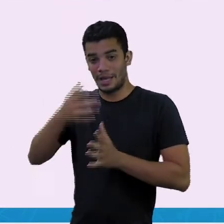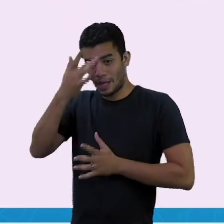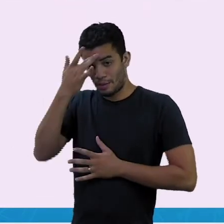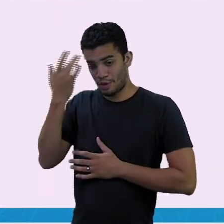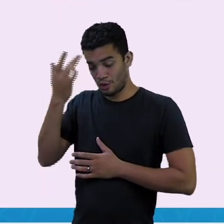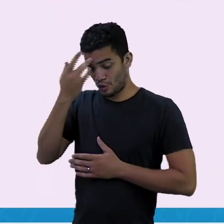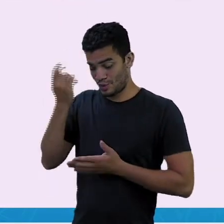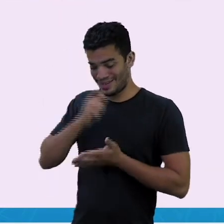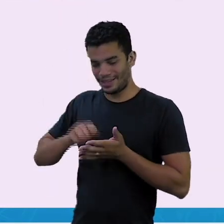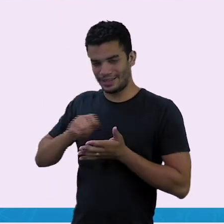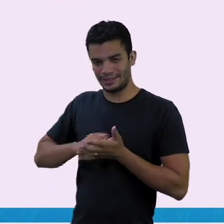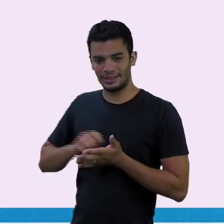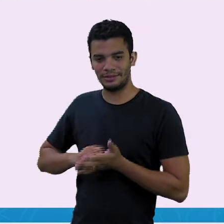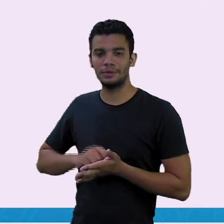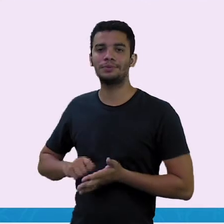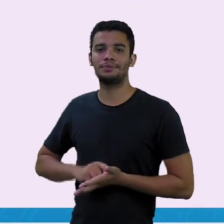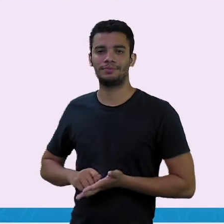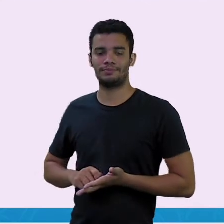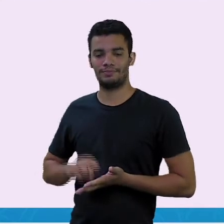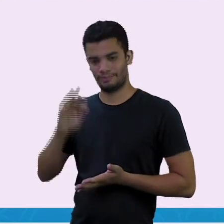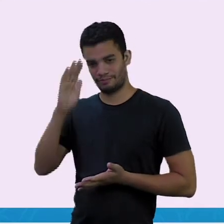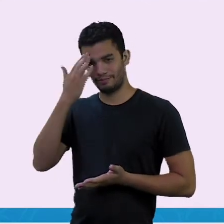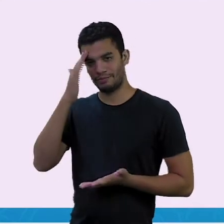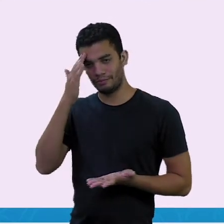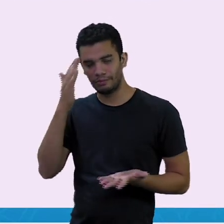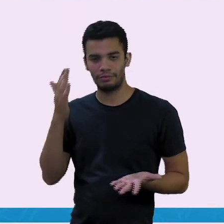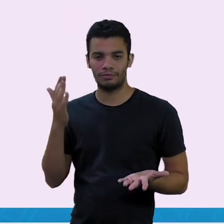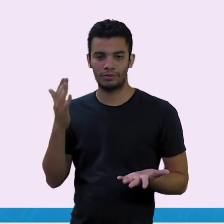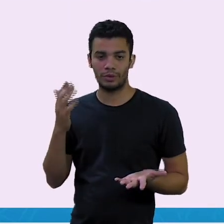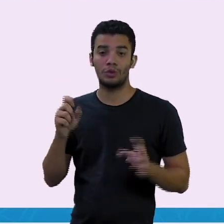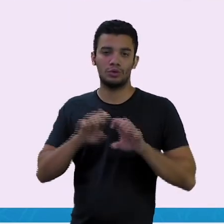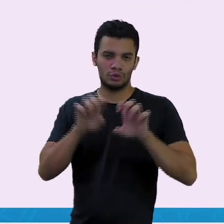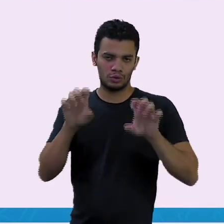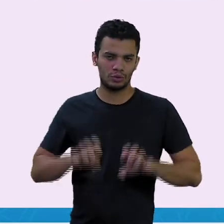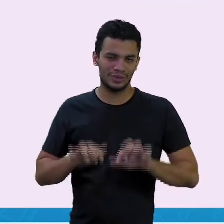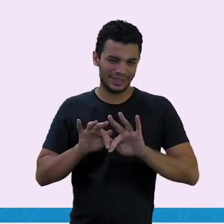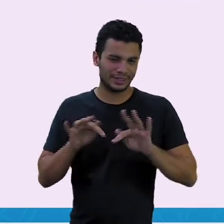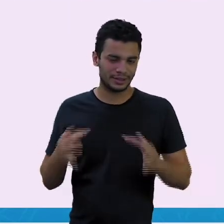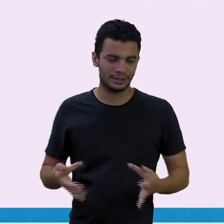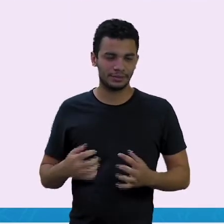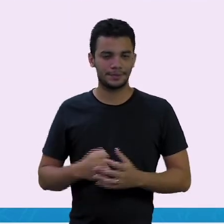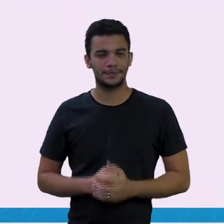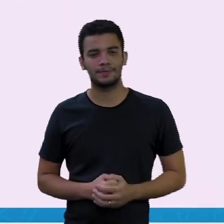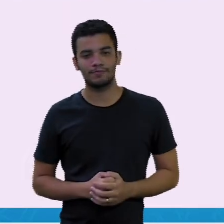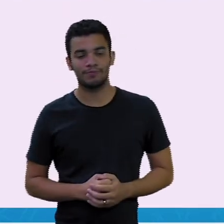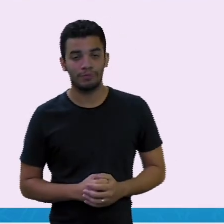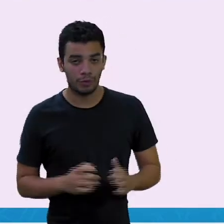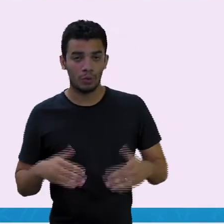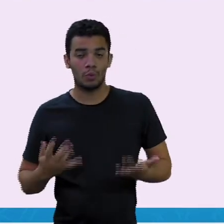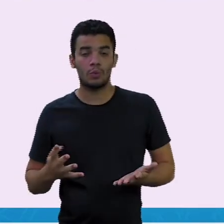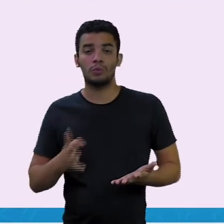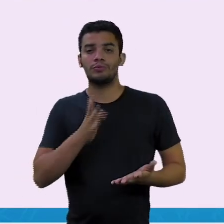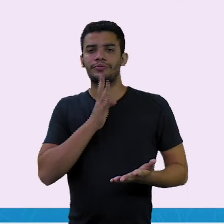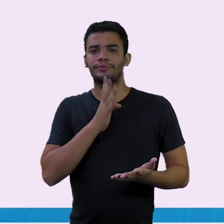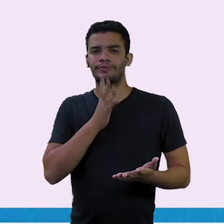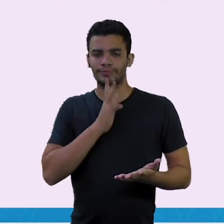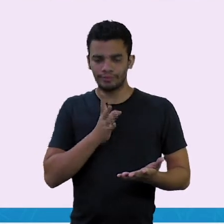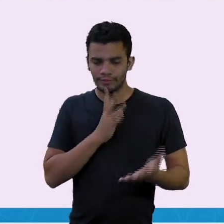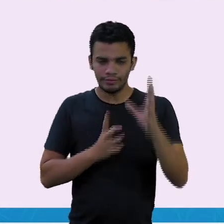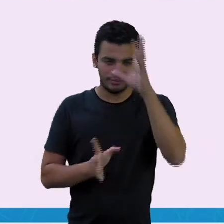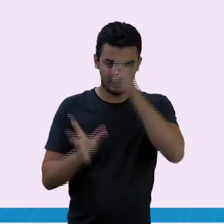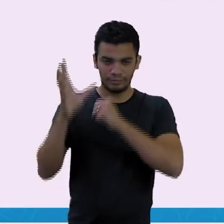data embaixo que o bilhete foi escrito. Bom, agora que já vimos dois exemplos, vamos para